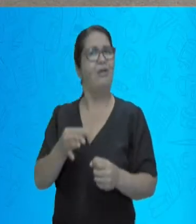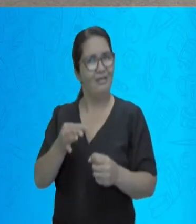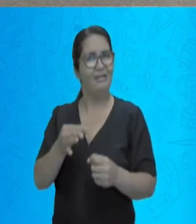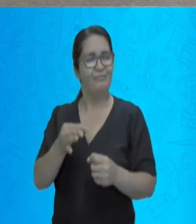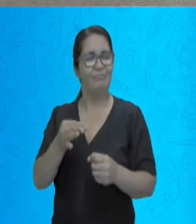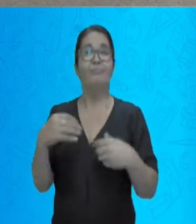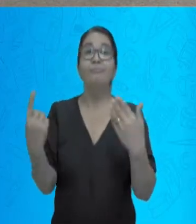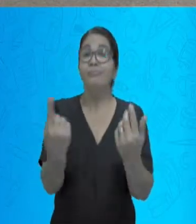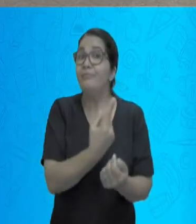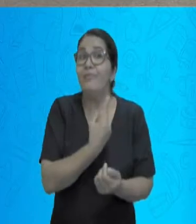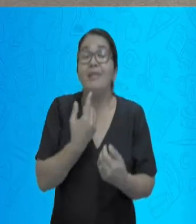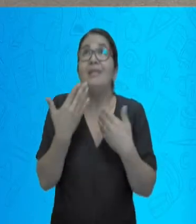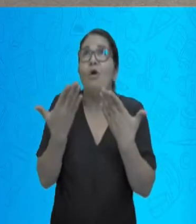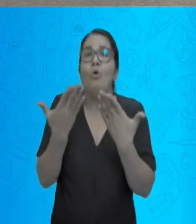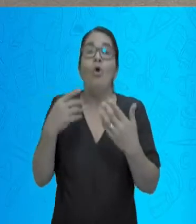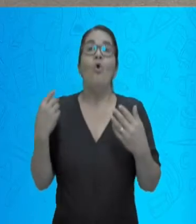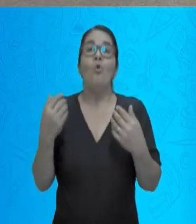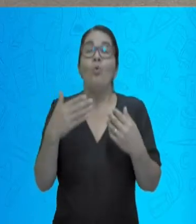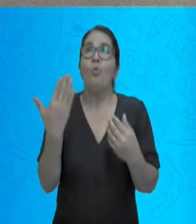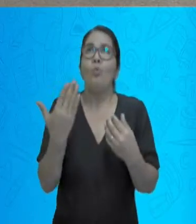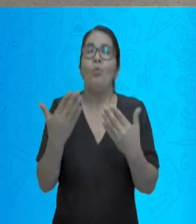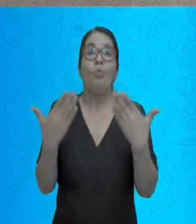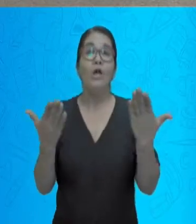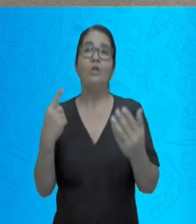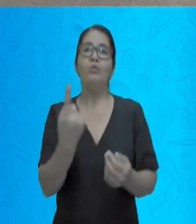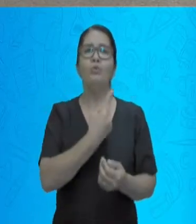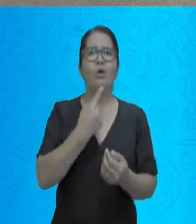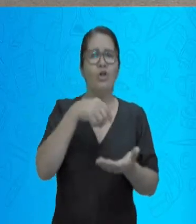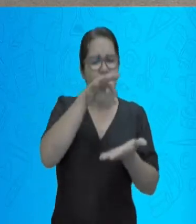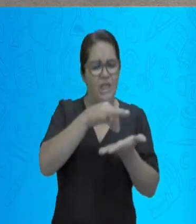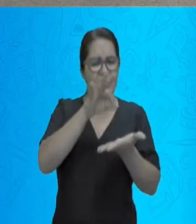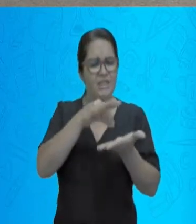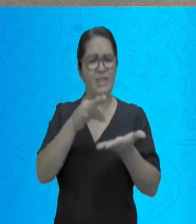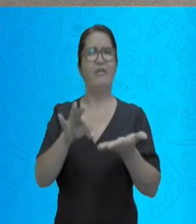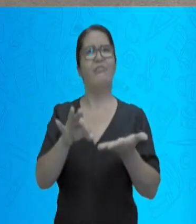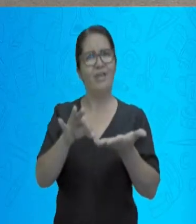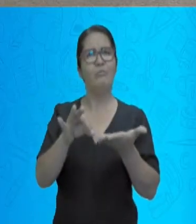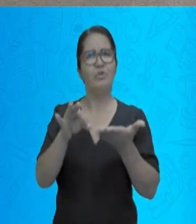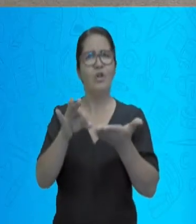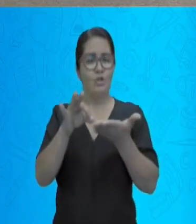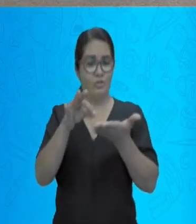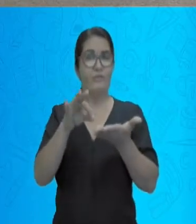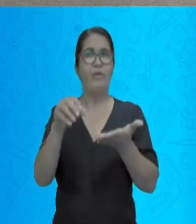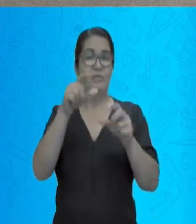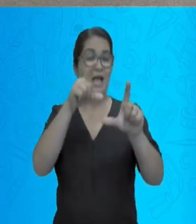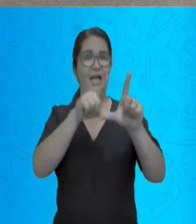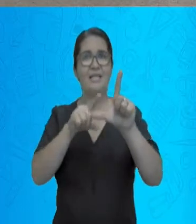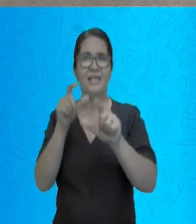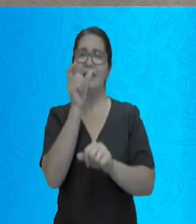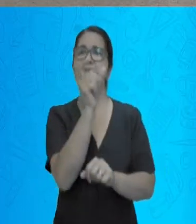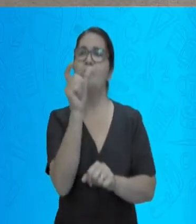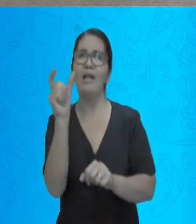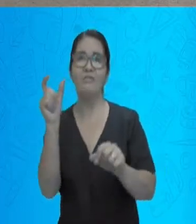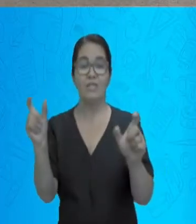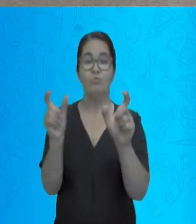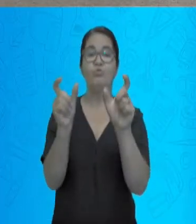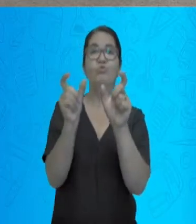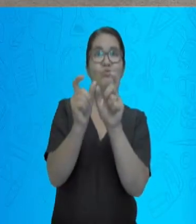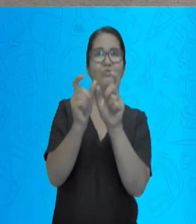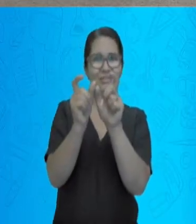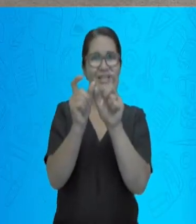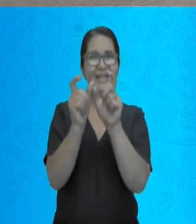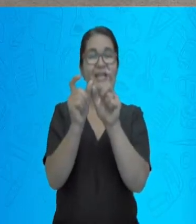boca faz quando falamos cada letra, eles se juntam e nós formamos as palavras. E